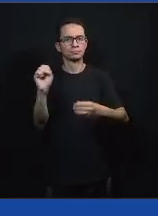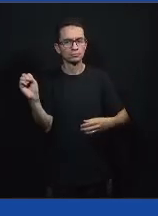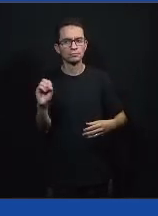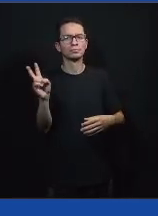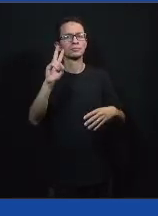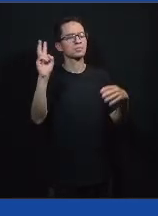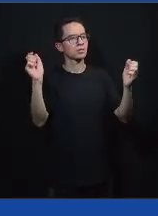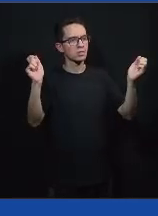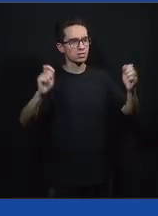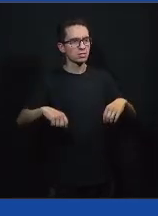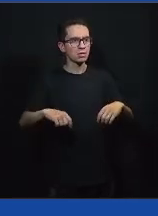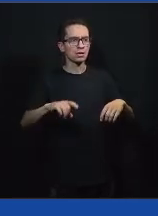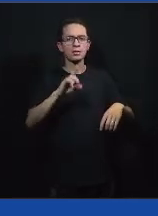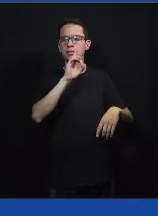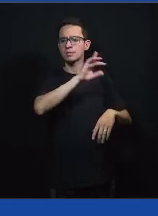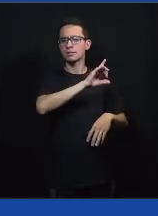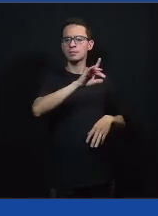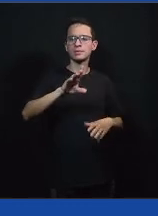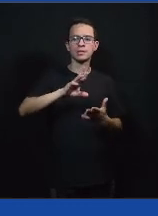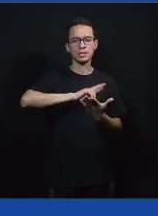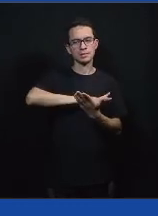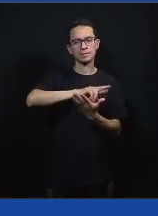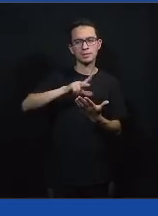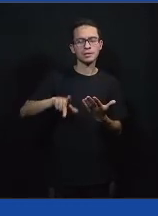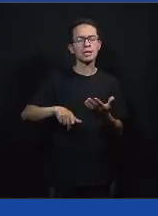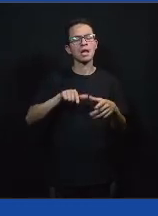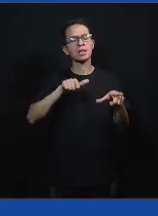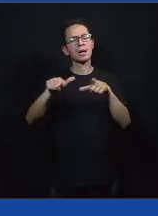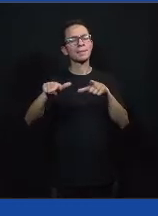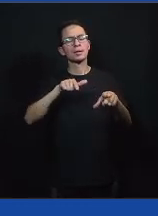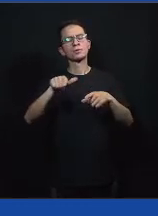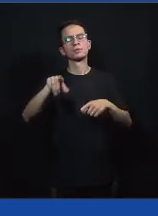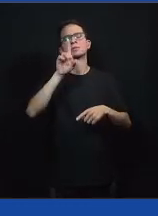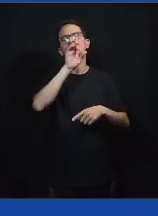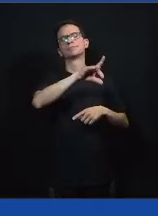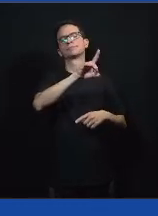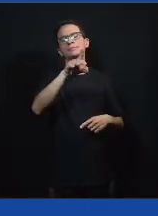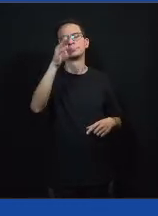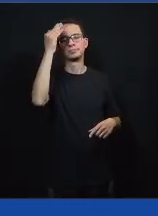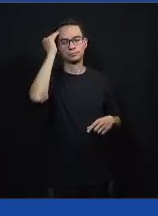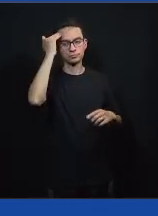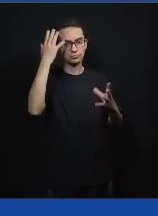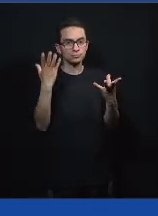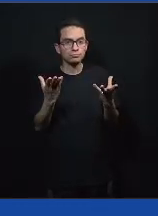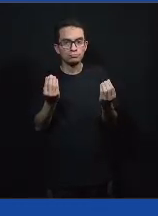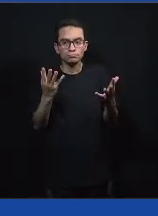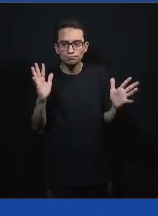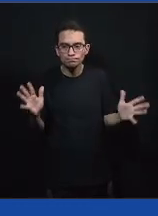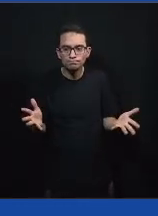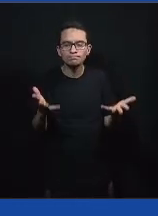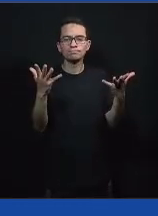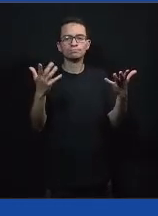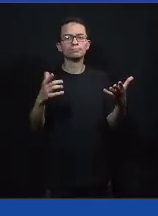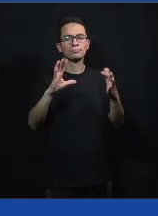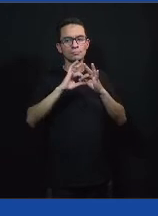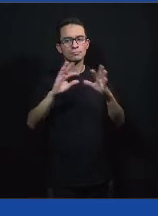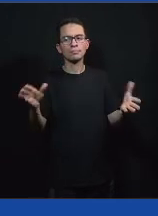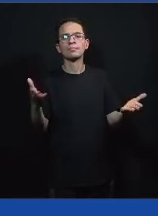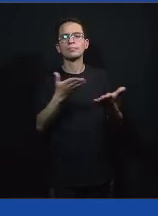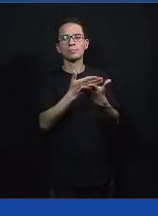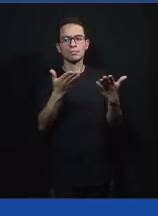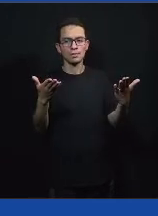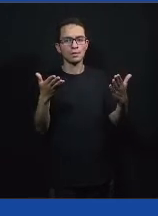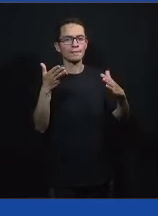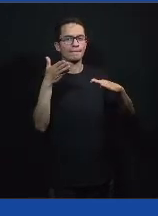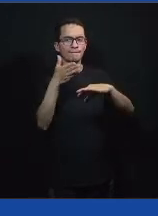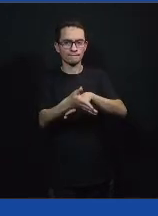das potências e das Diferenças de cada jovem a gente também estimulou muito autonomia EA Liberdade deles dá poder